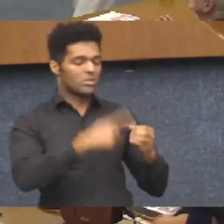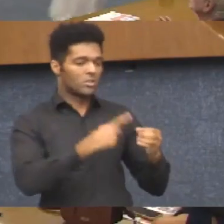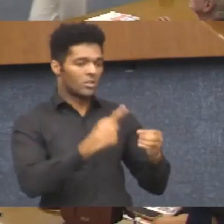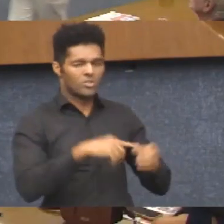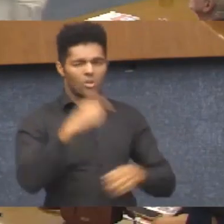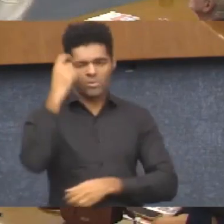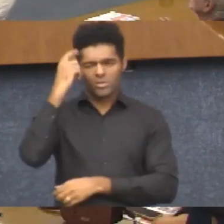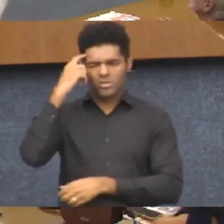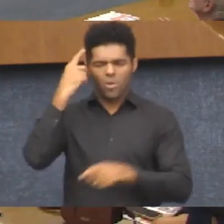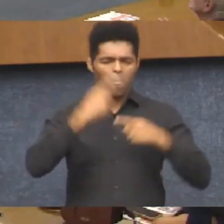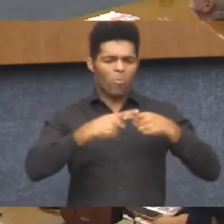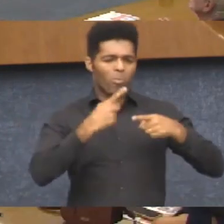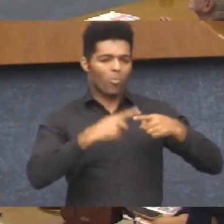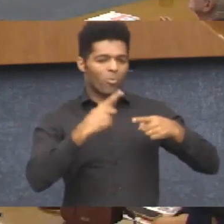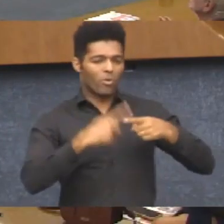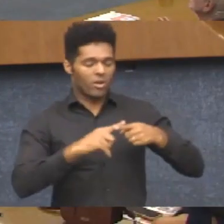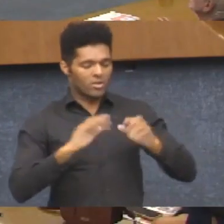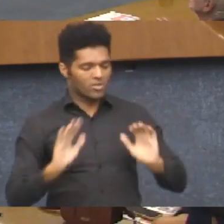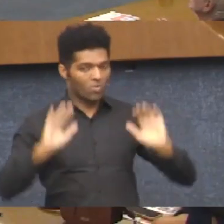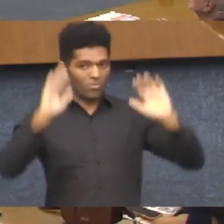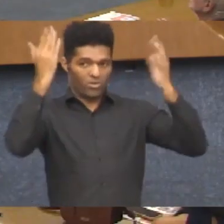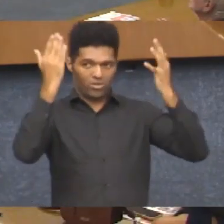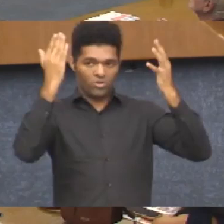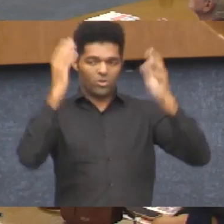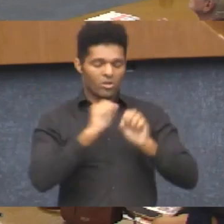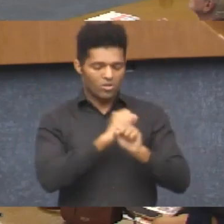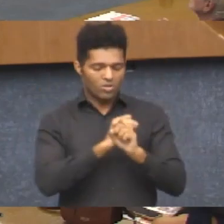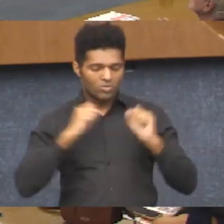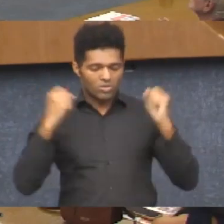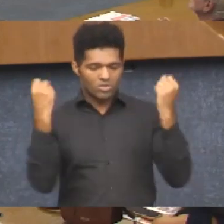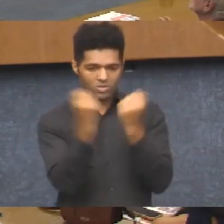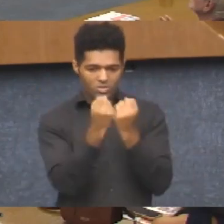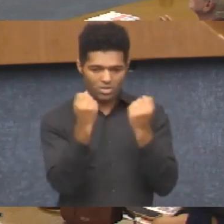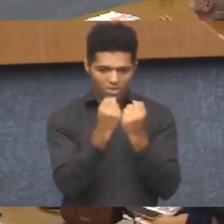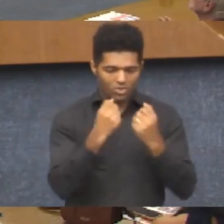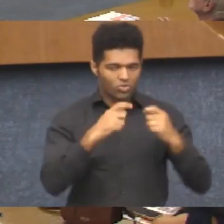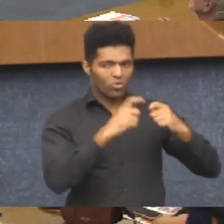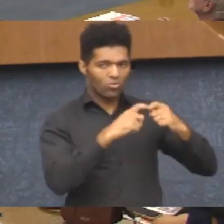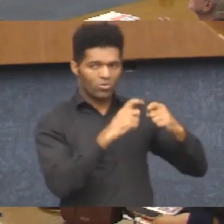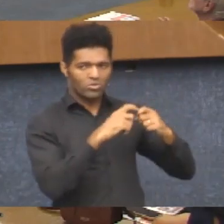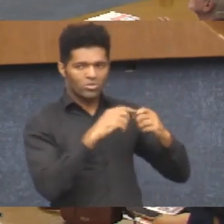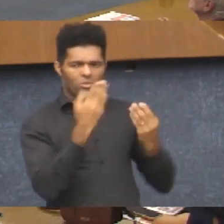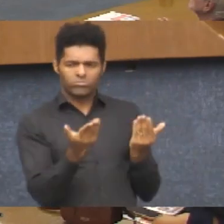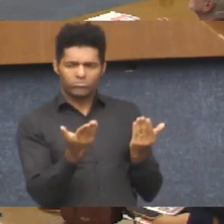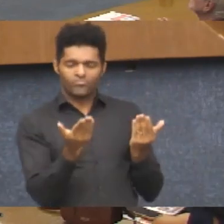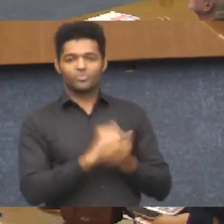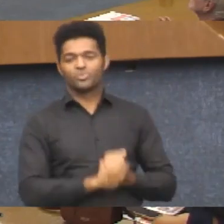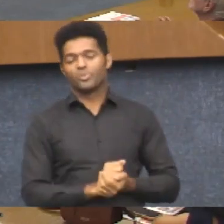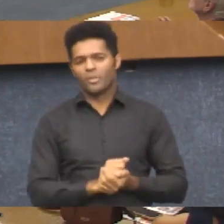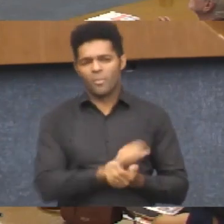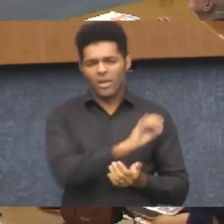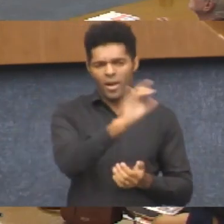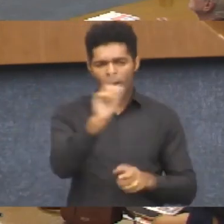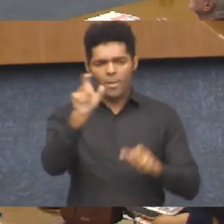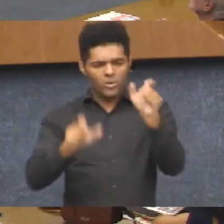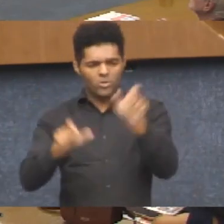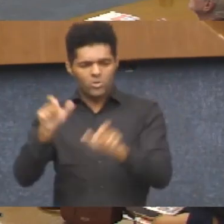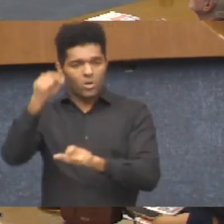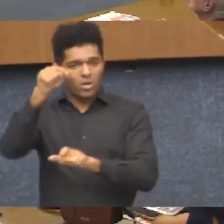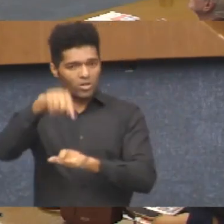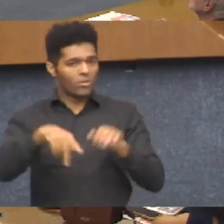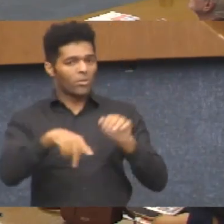assim, por que, né, essa homenagem à sociedade e também a cada uma e cada um de vocês? Primeiro, gente,